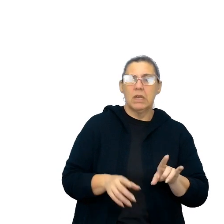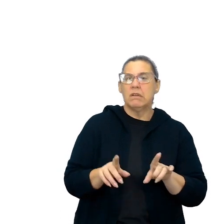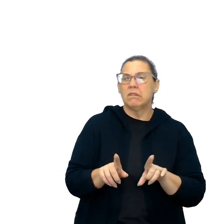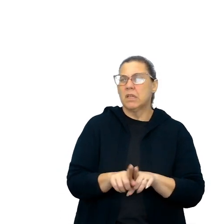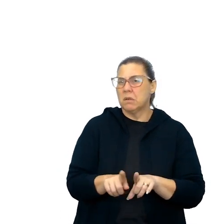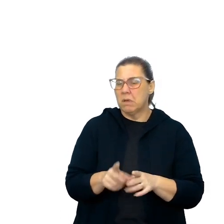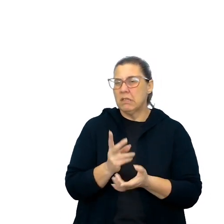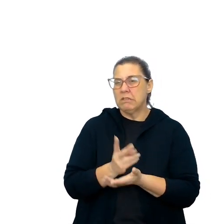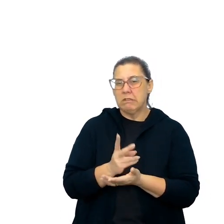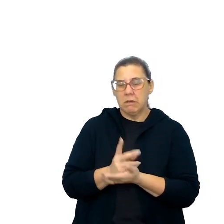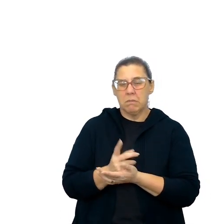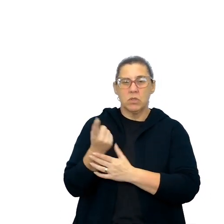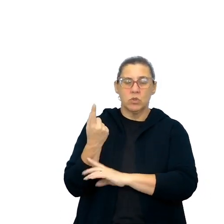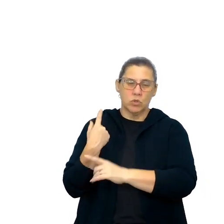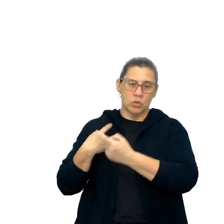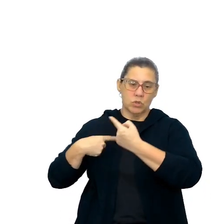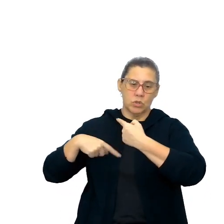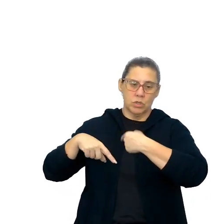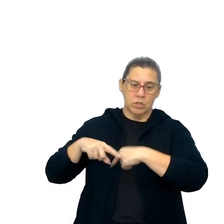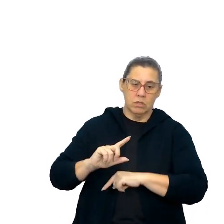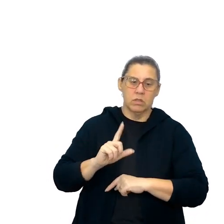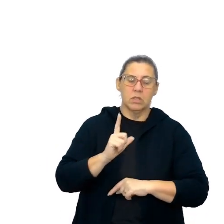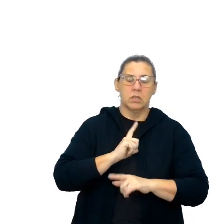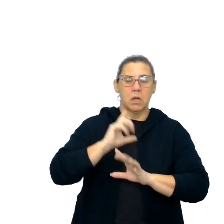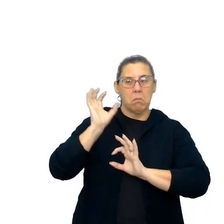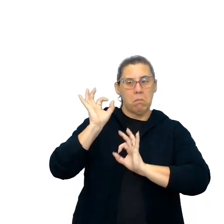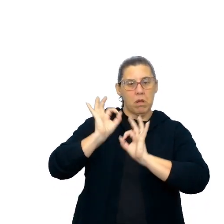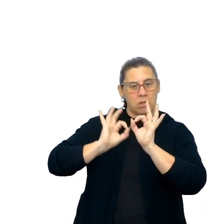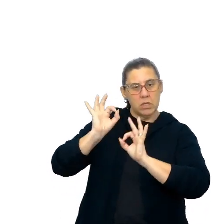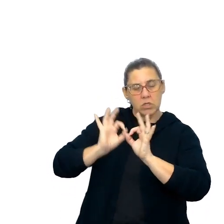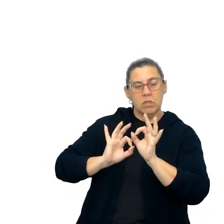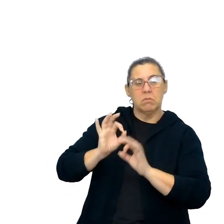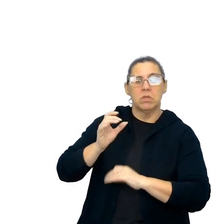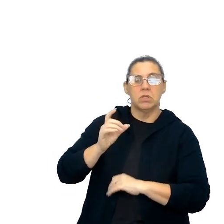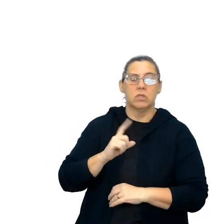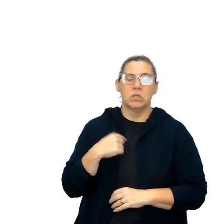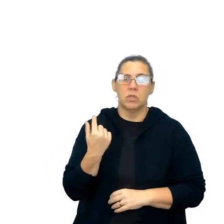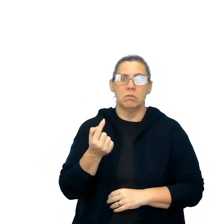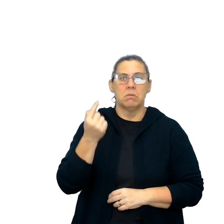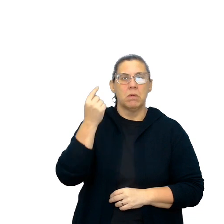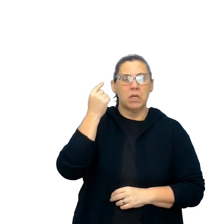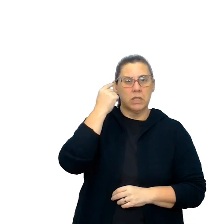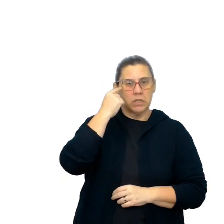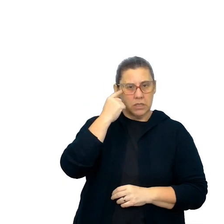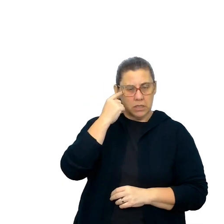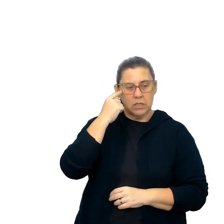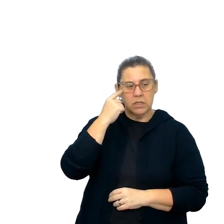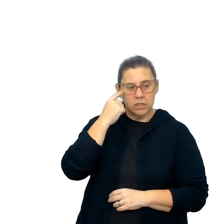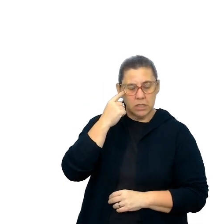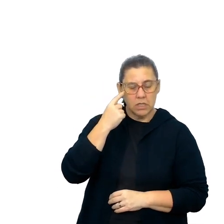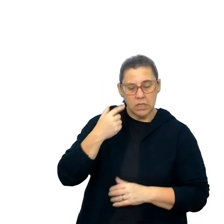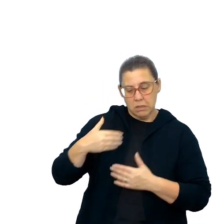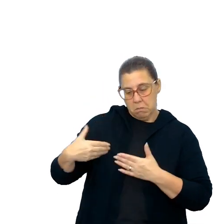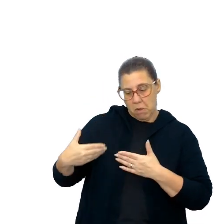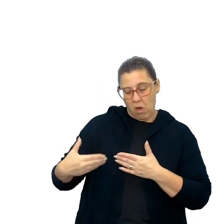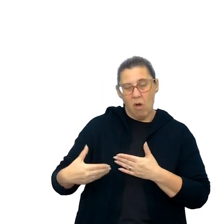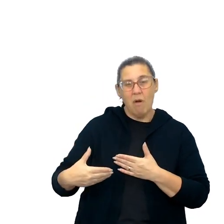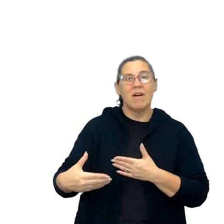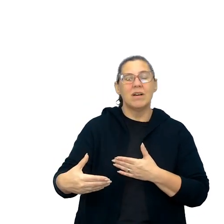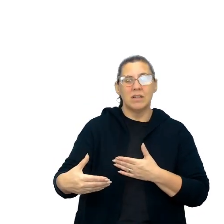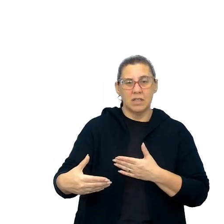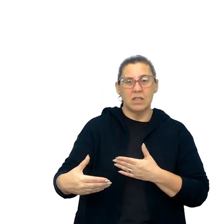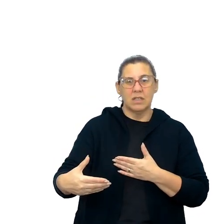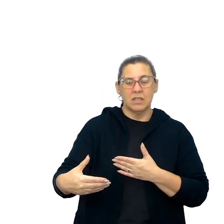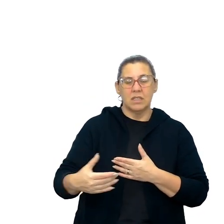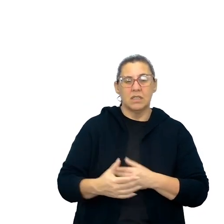gente desenvolve, né, que a gente tem um planejamento, nós deveríamos levar em conta esse processo